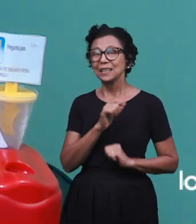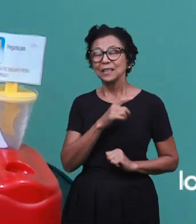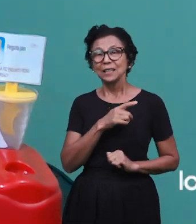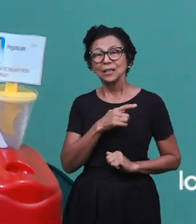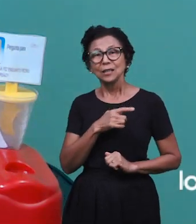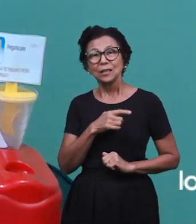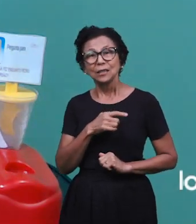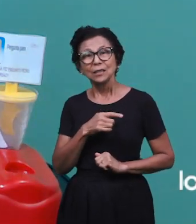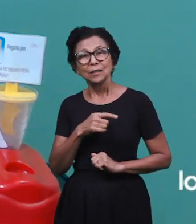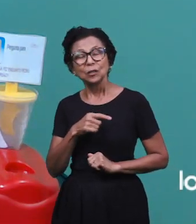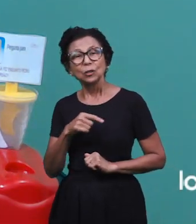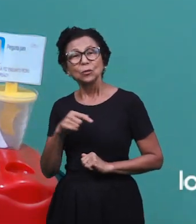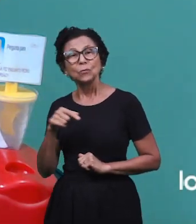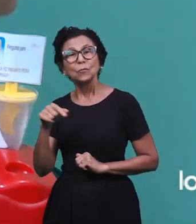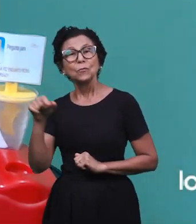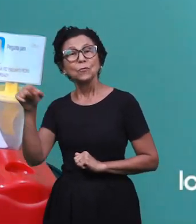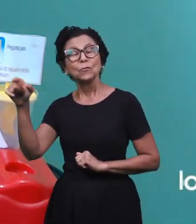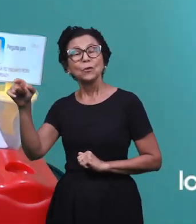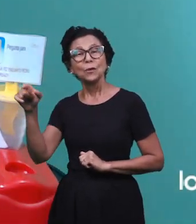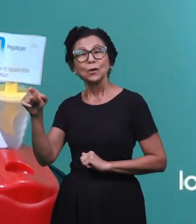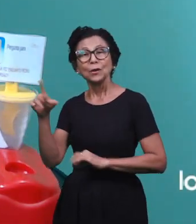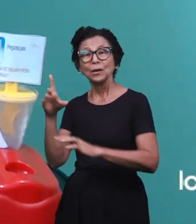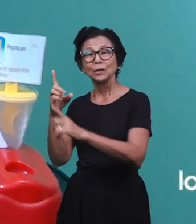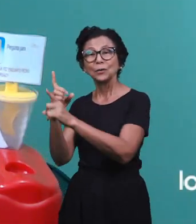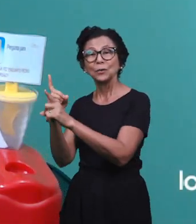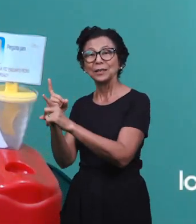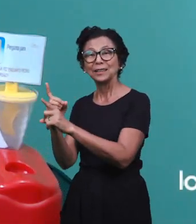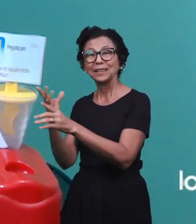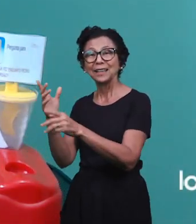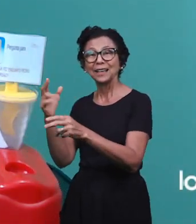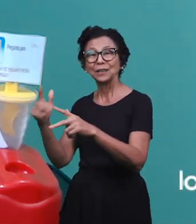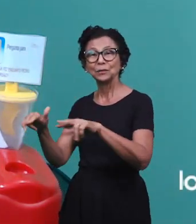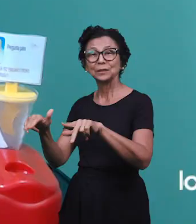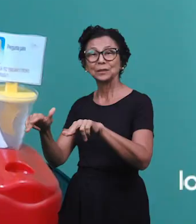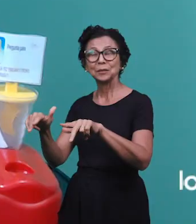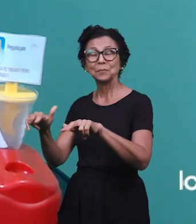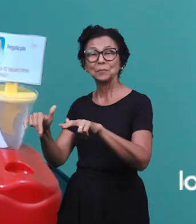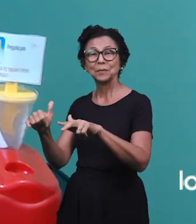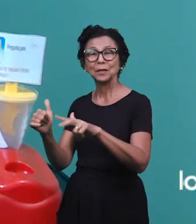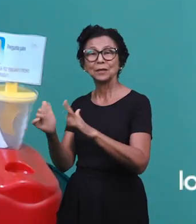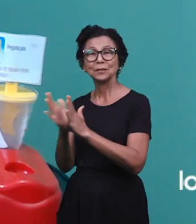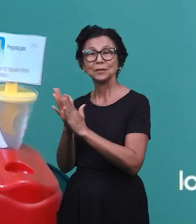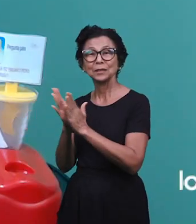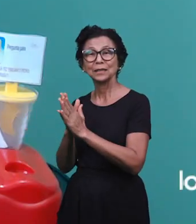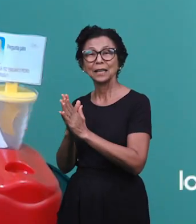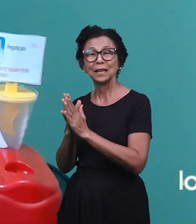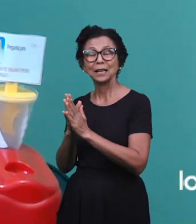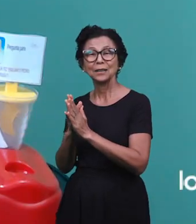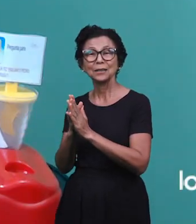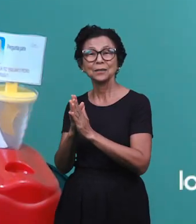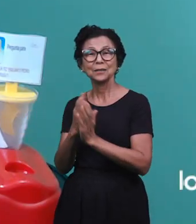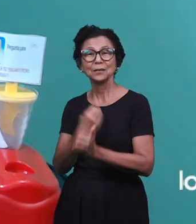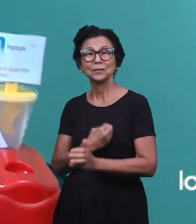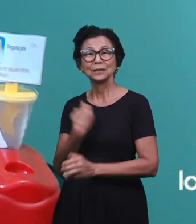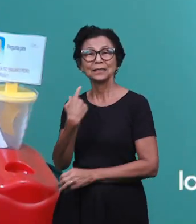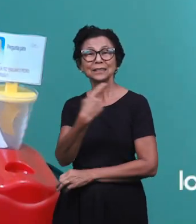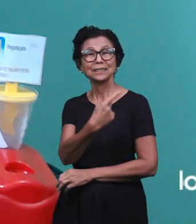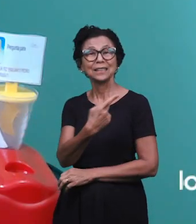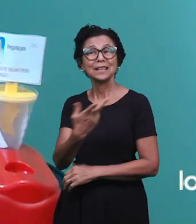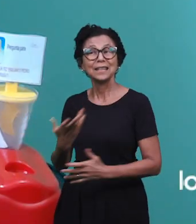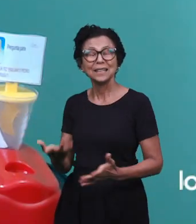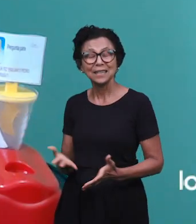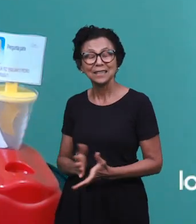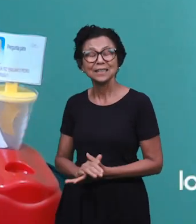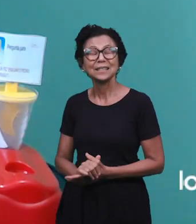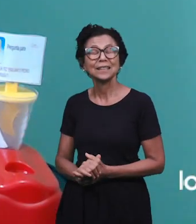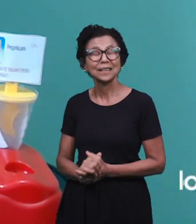encontrar a igreja, os irmãos que estavam orando por ele. Que bênção, glória a Deus. Ele foi ali